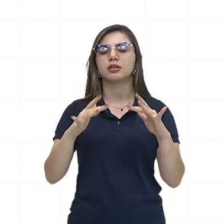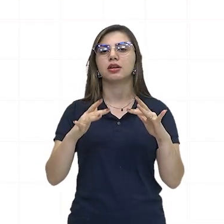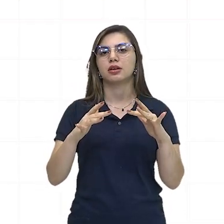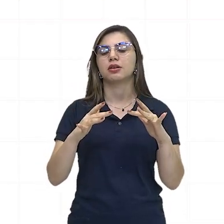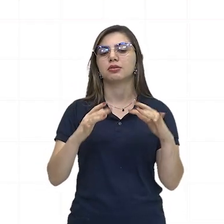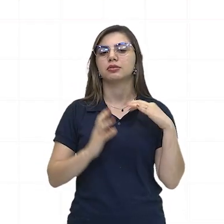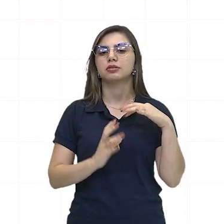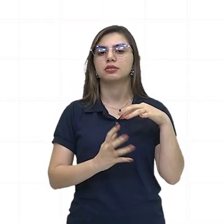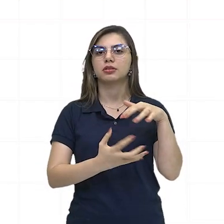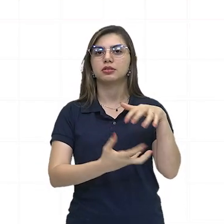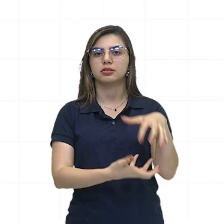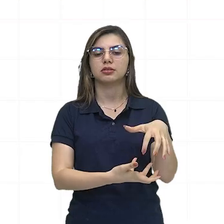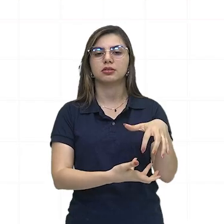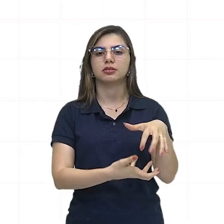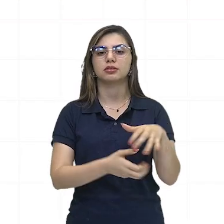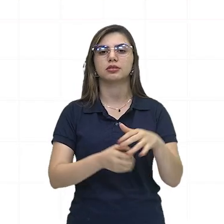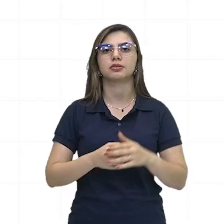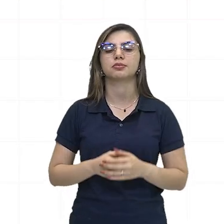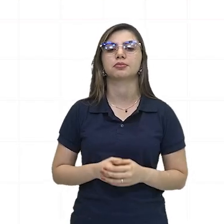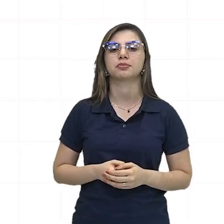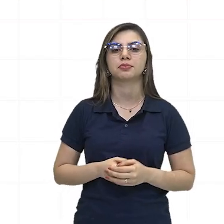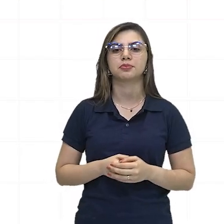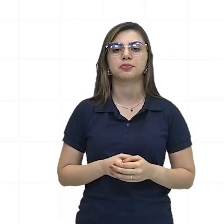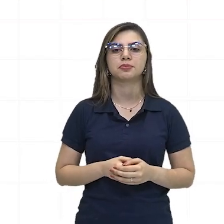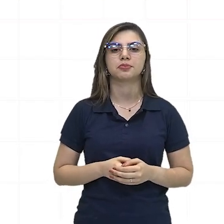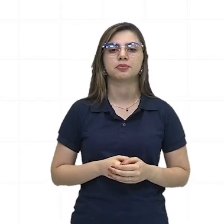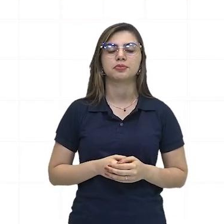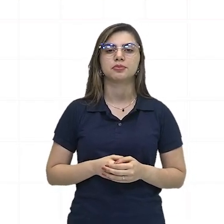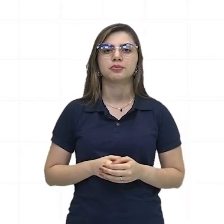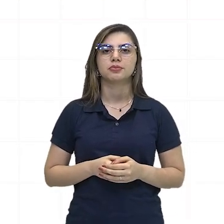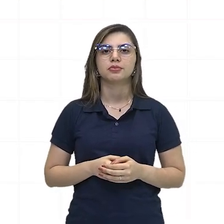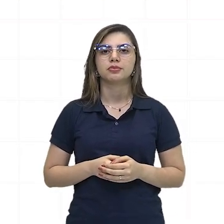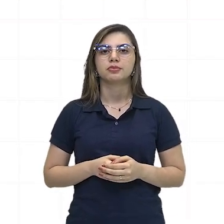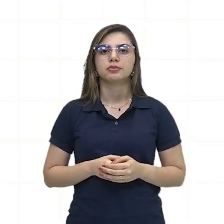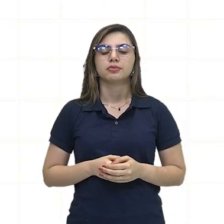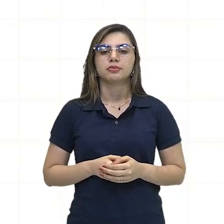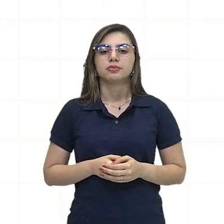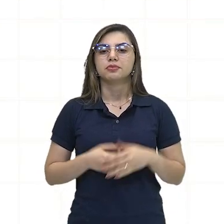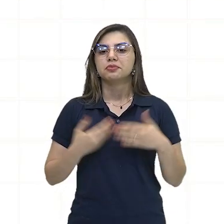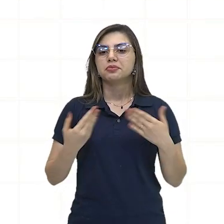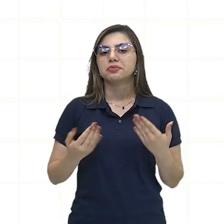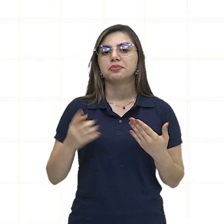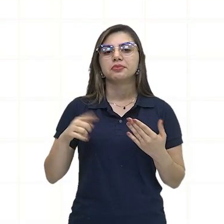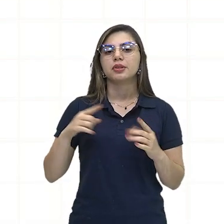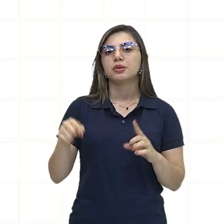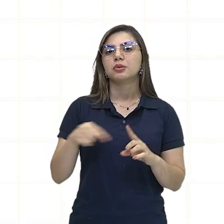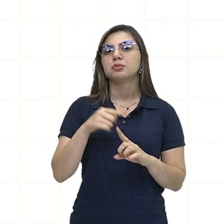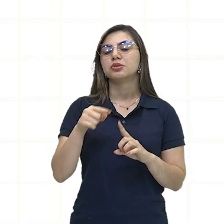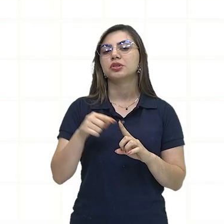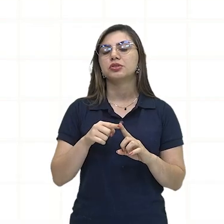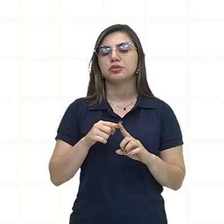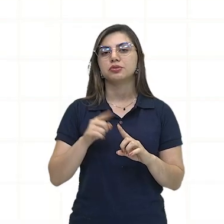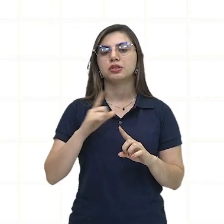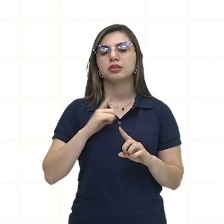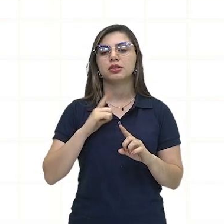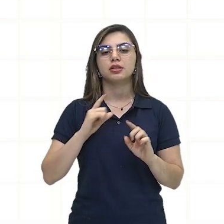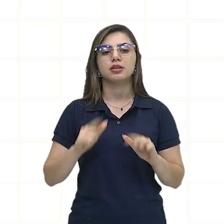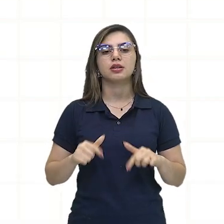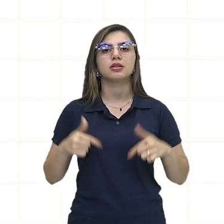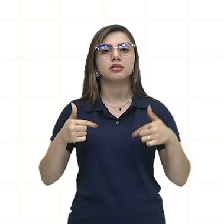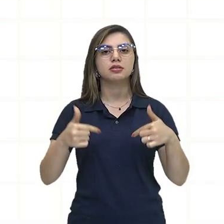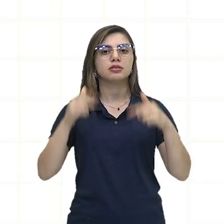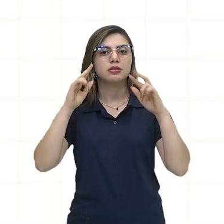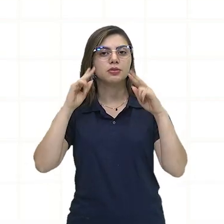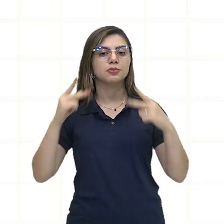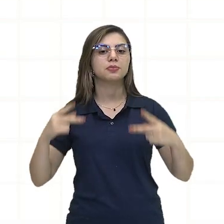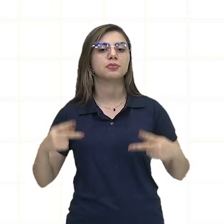a gente vai ter do nosso planeta. E vai ser destinados a questão das atividades humanas,